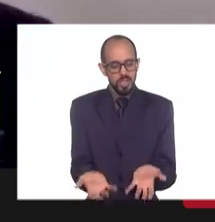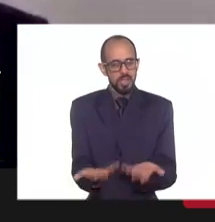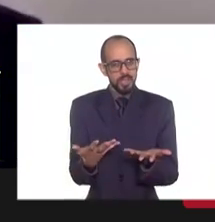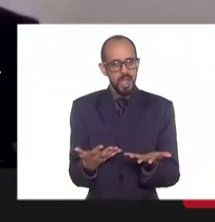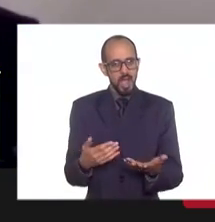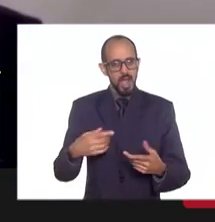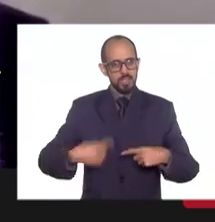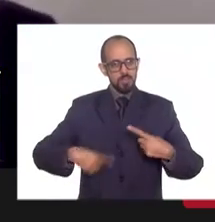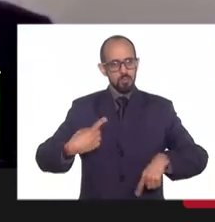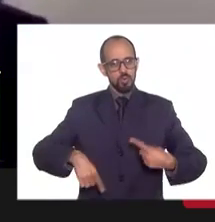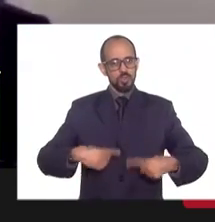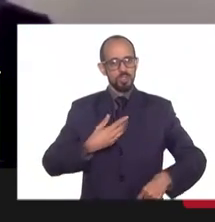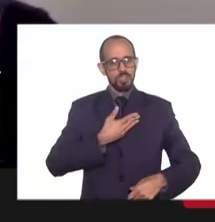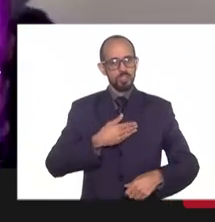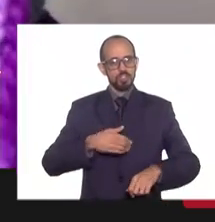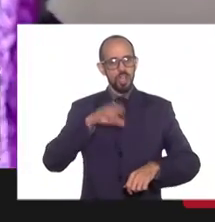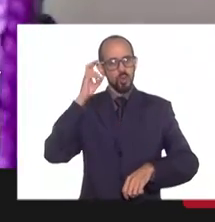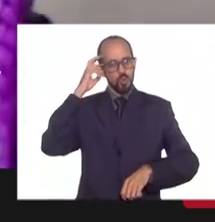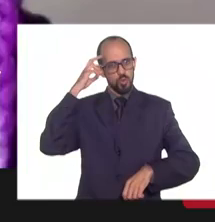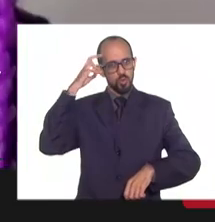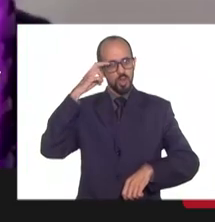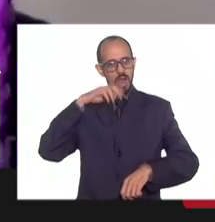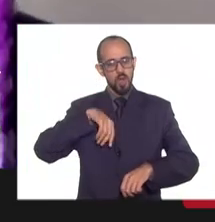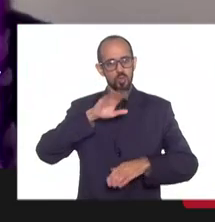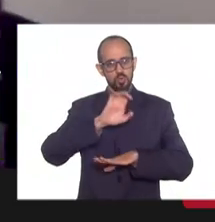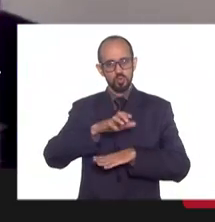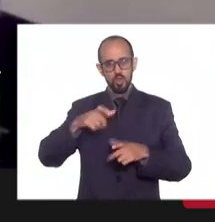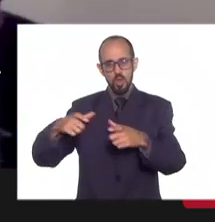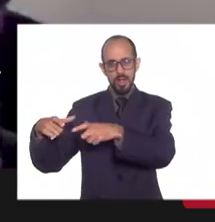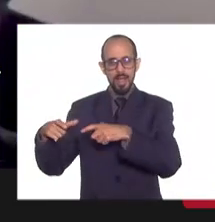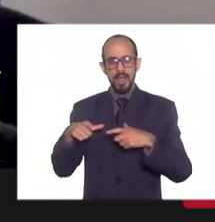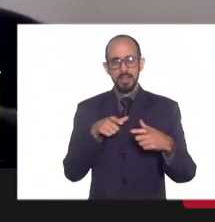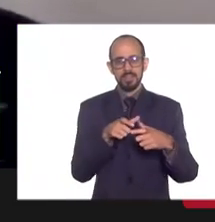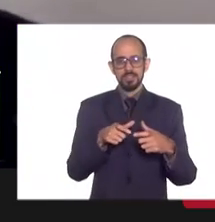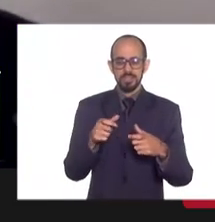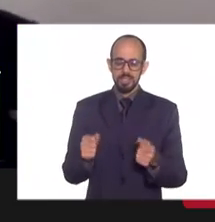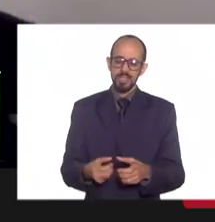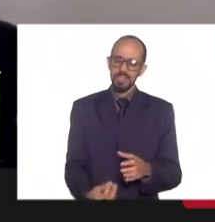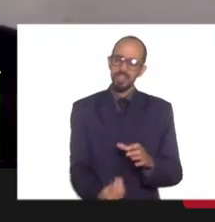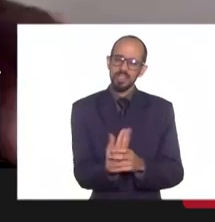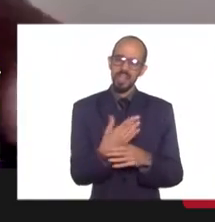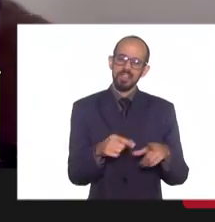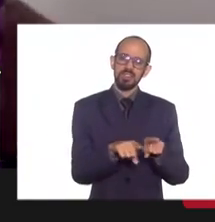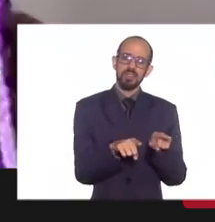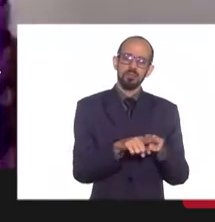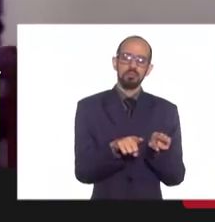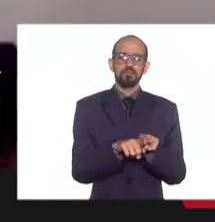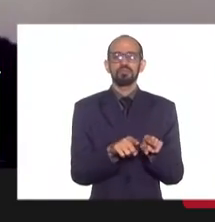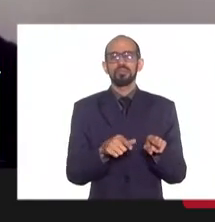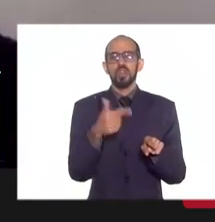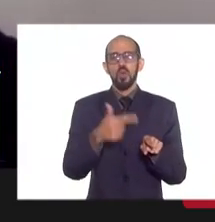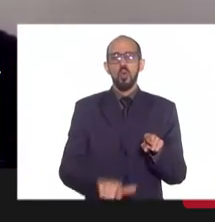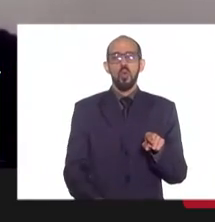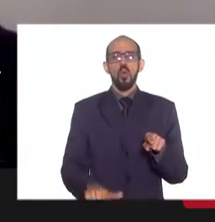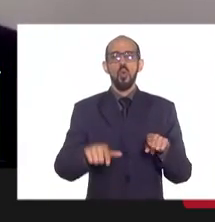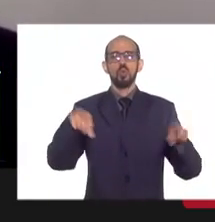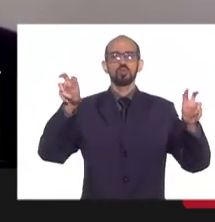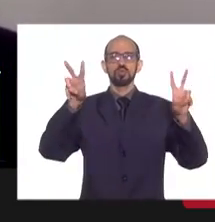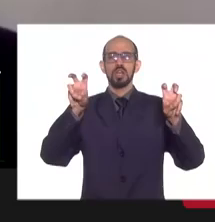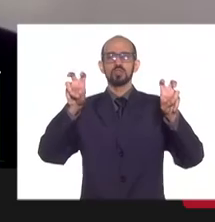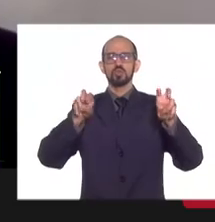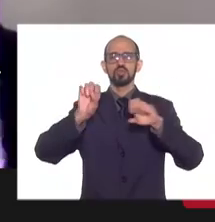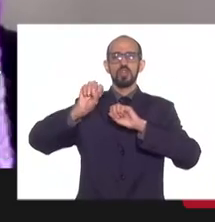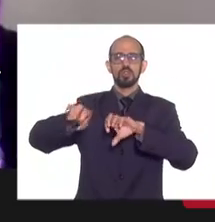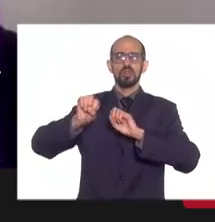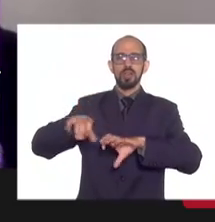nos territórios agraciar e agregar os outros direitos as outras pautas como educação